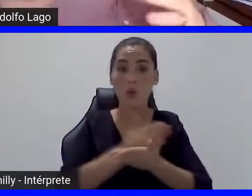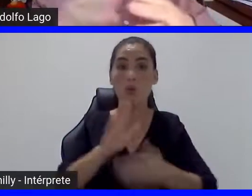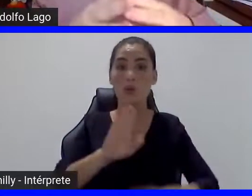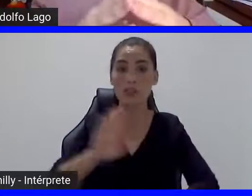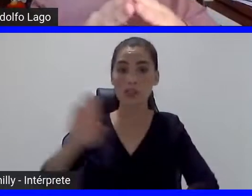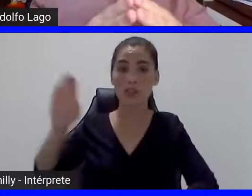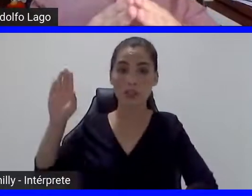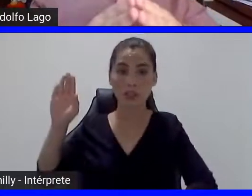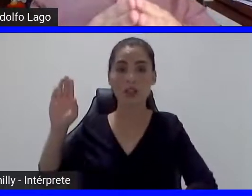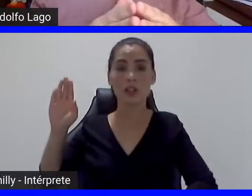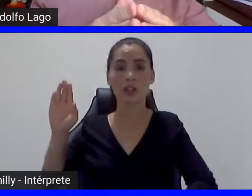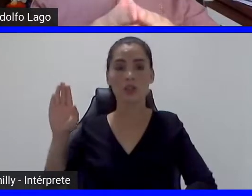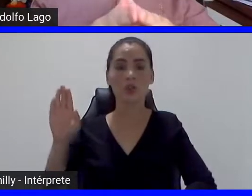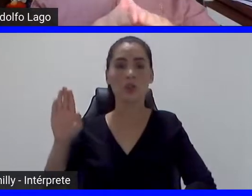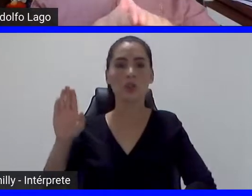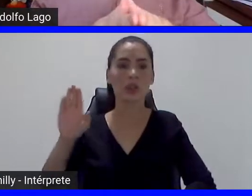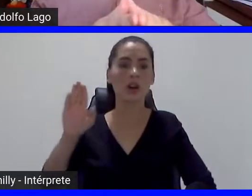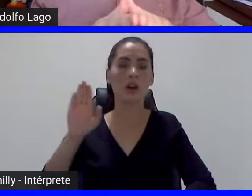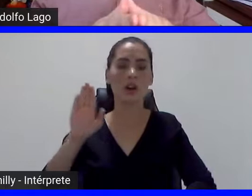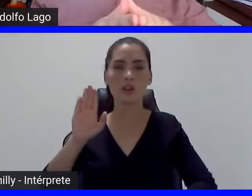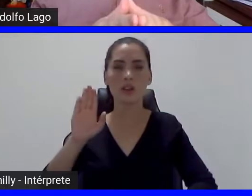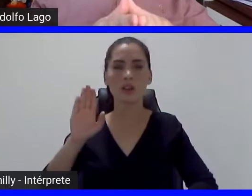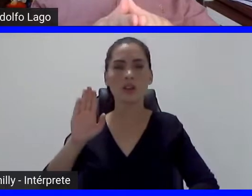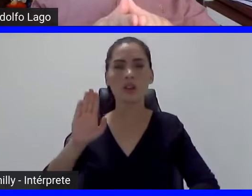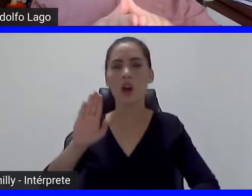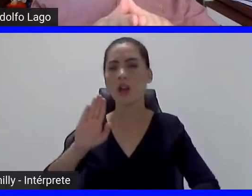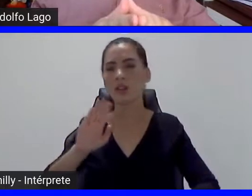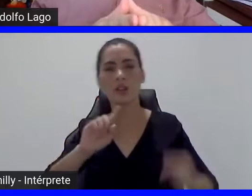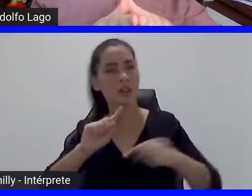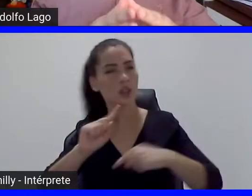para depois ali se negociar